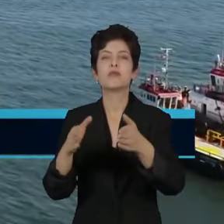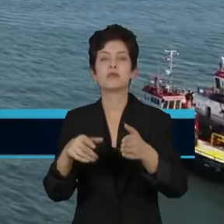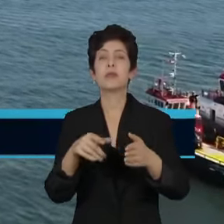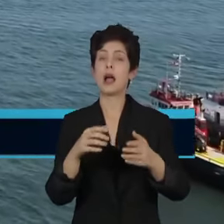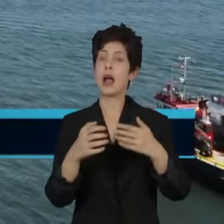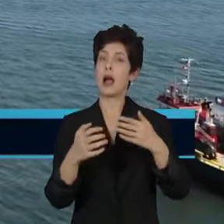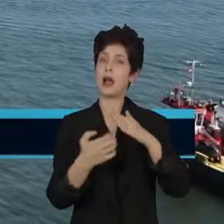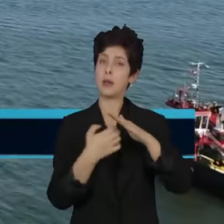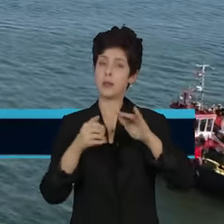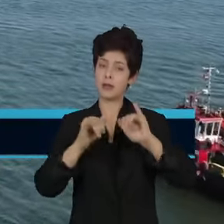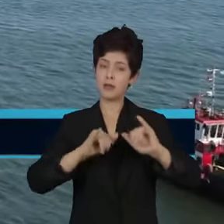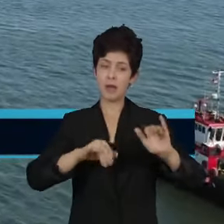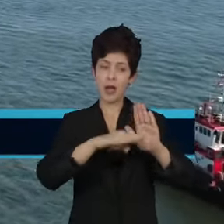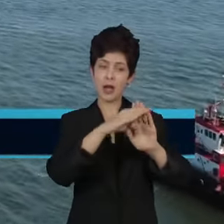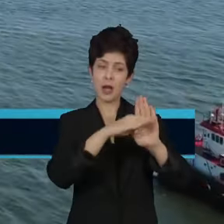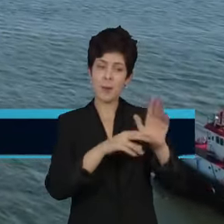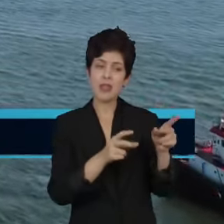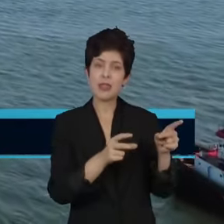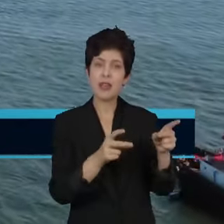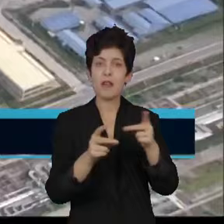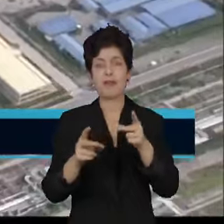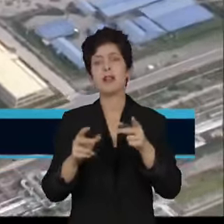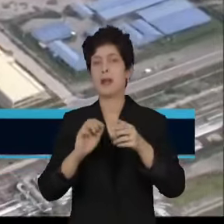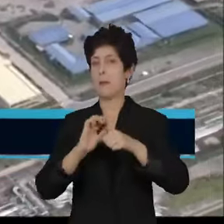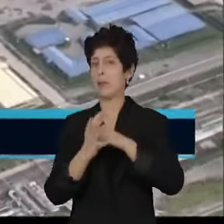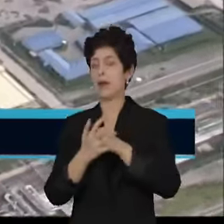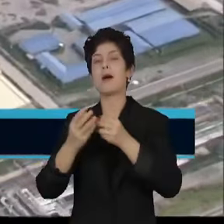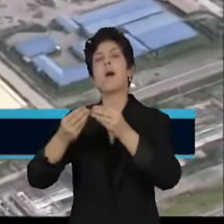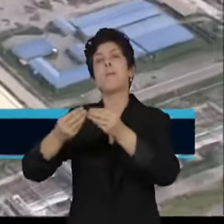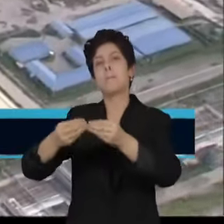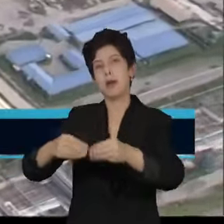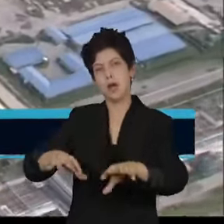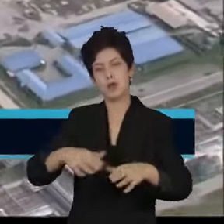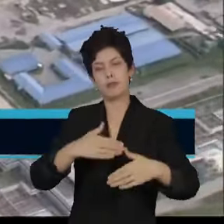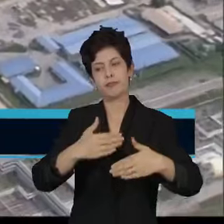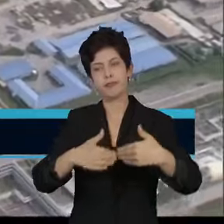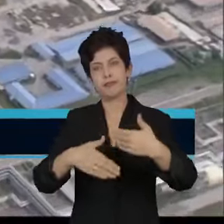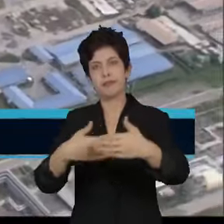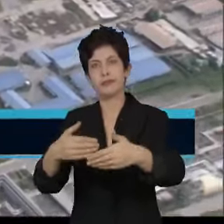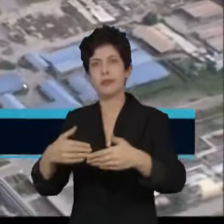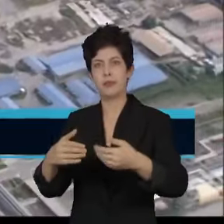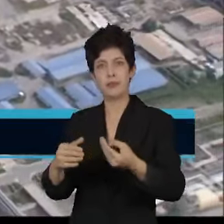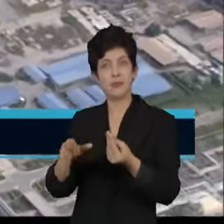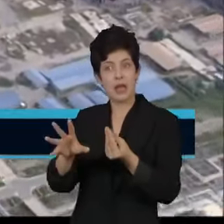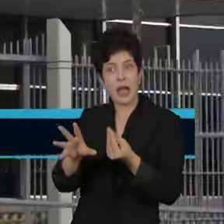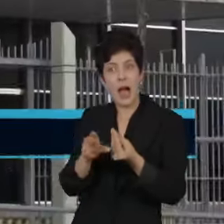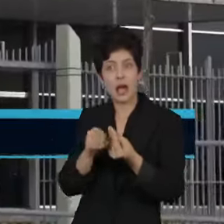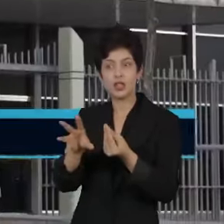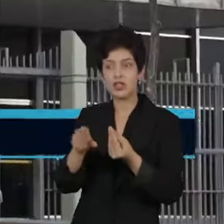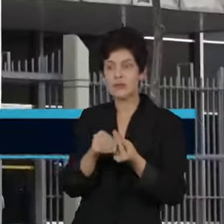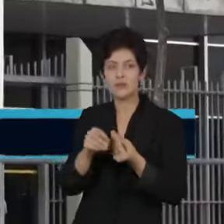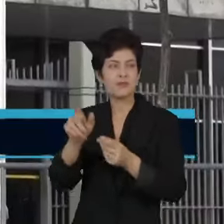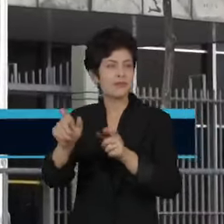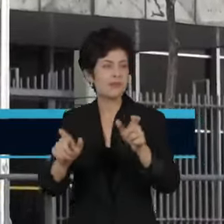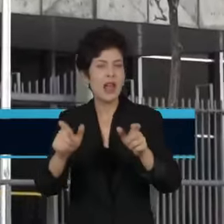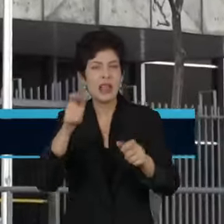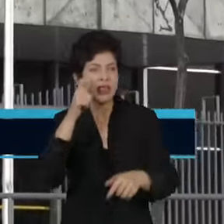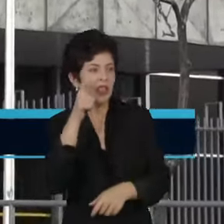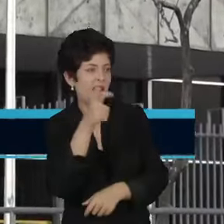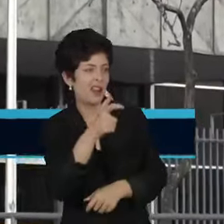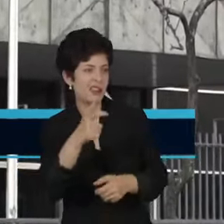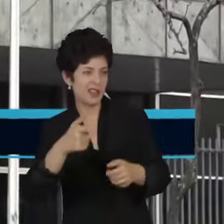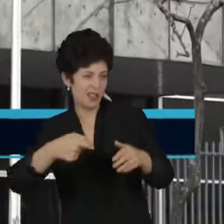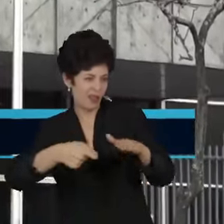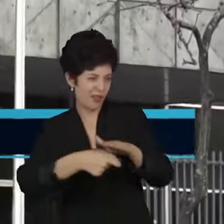que o cronograma das vendas foi afetado pela pandemia e que parte dos ativos não atraiu interessados ou recebeu